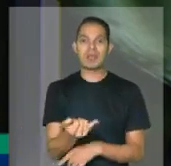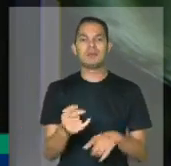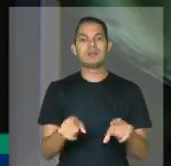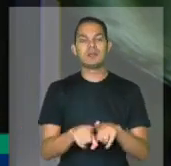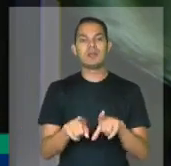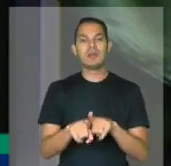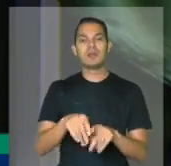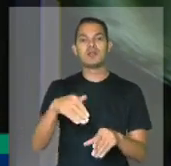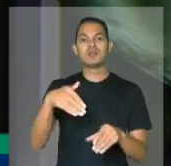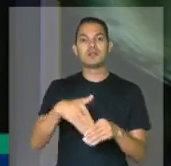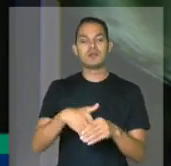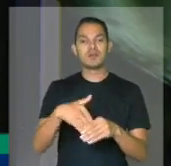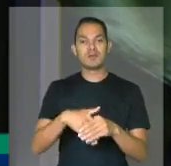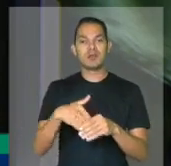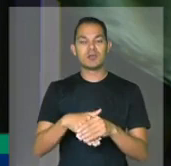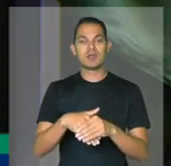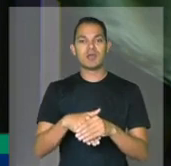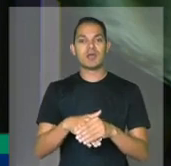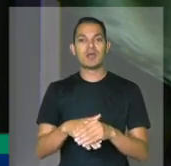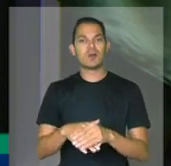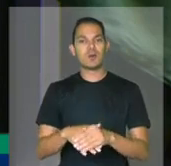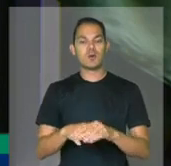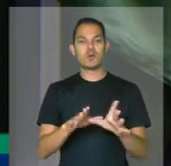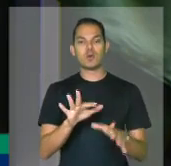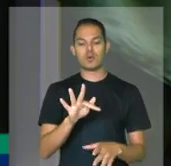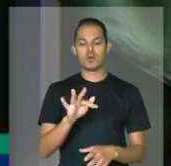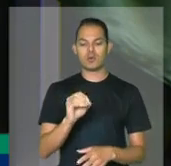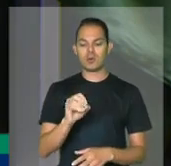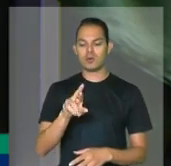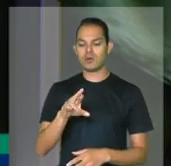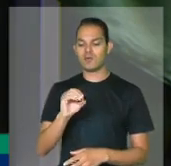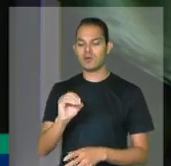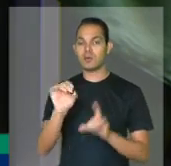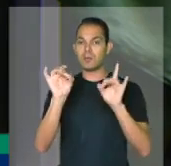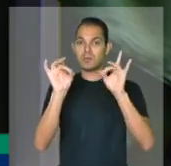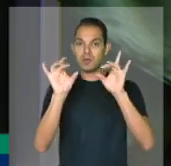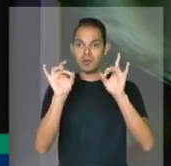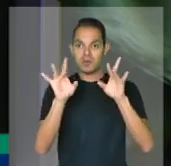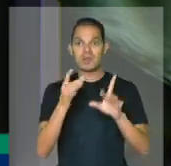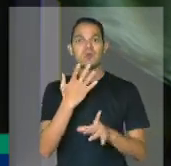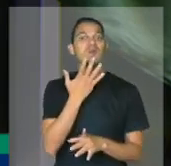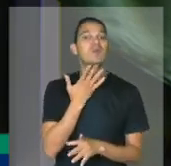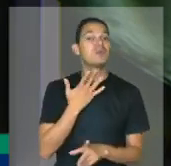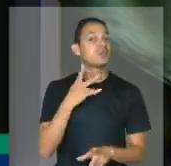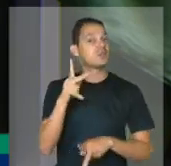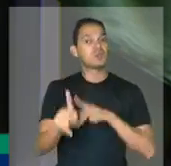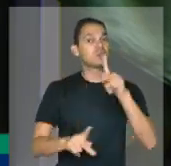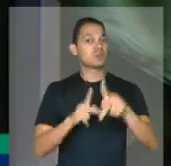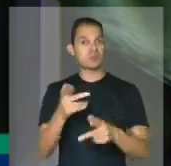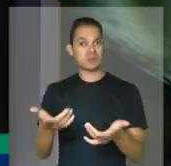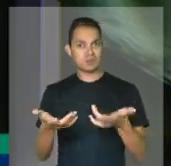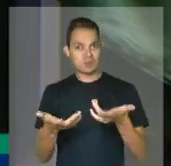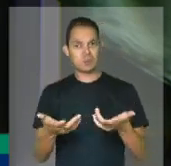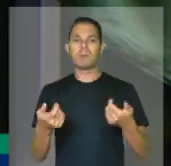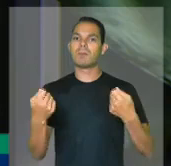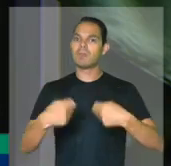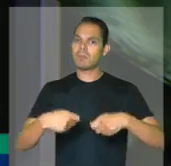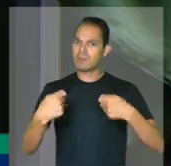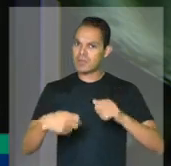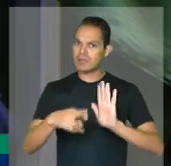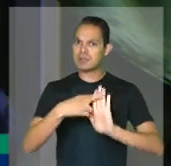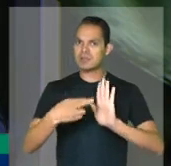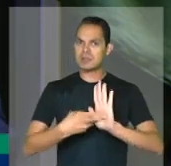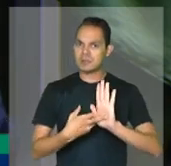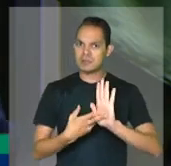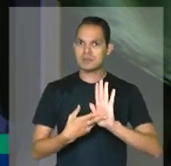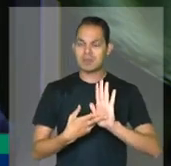de votar o fim do foro privilegiado, que é o anseio da população e que precisa ser